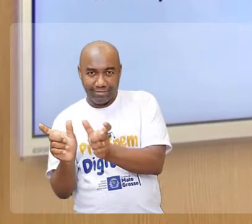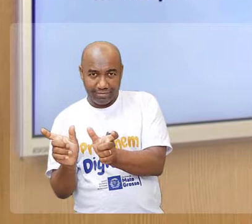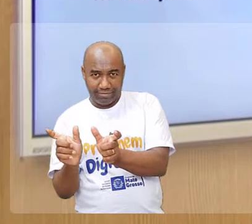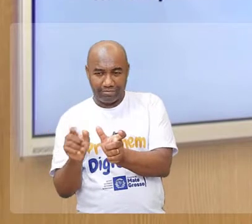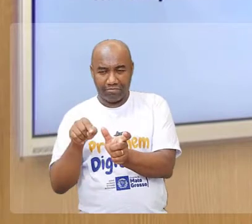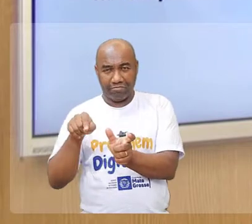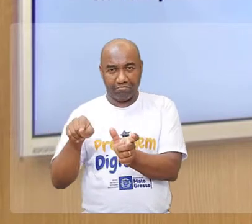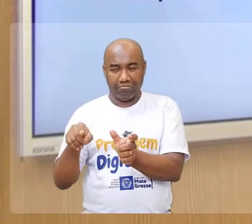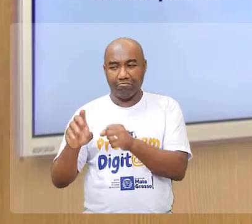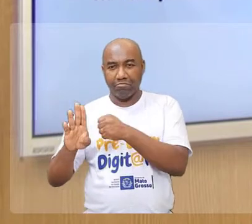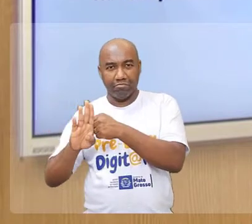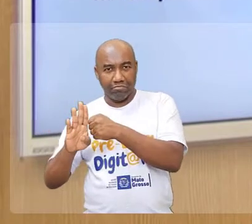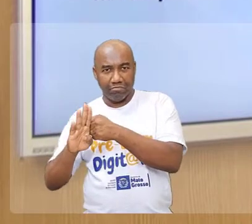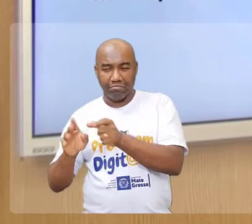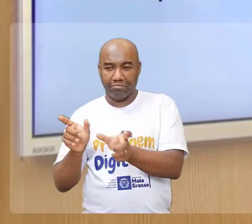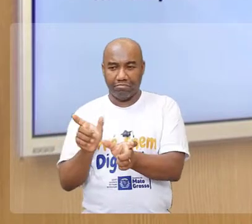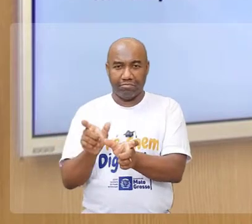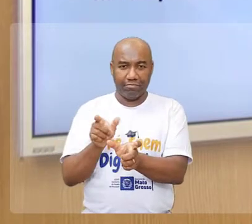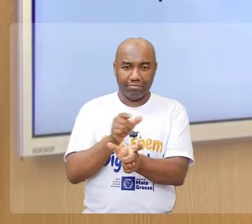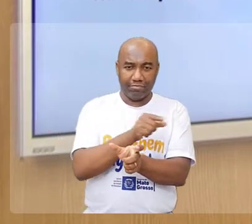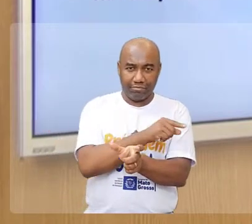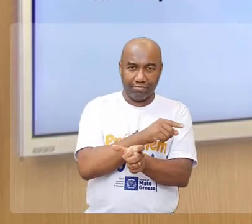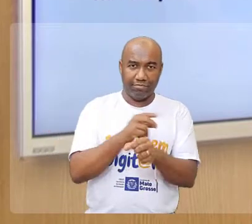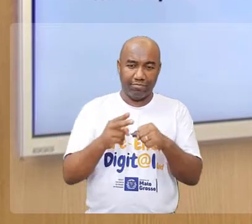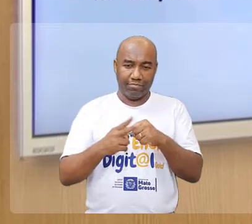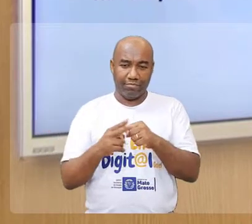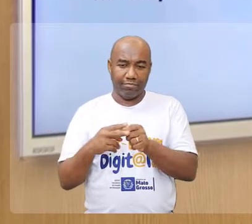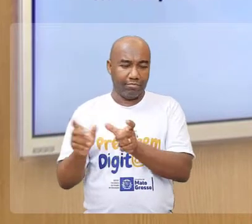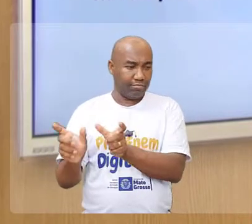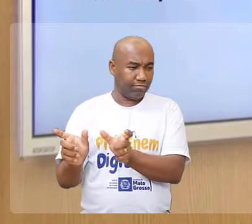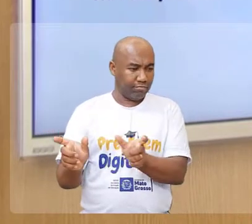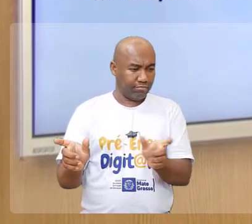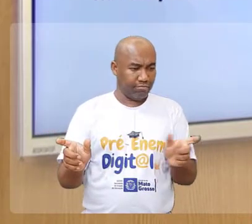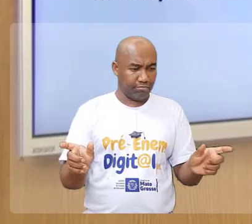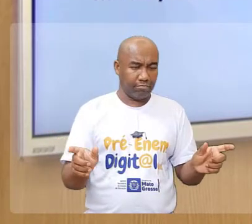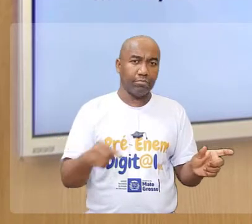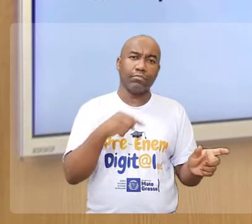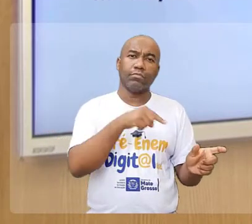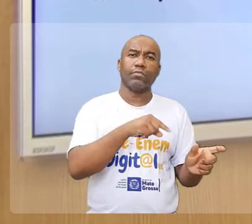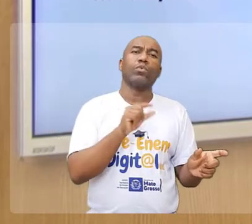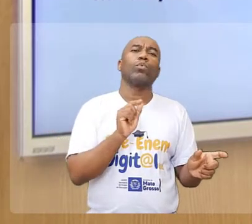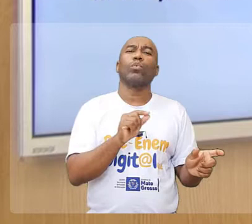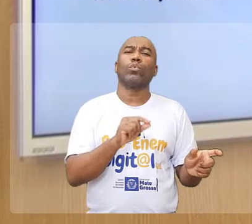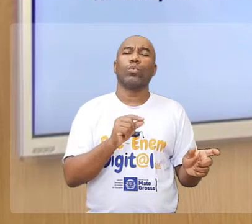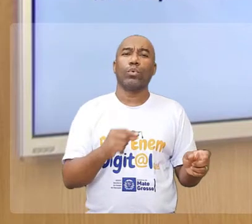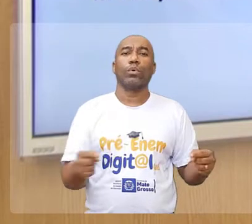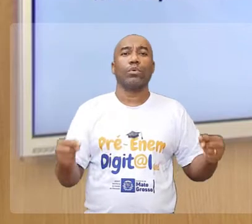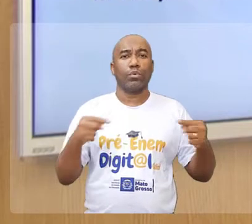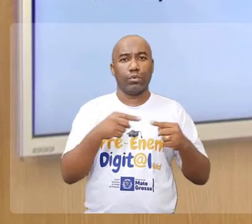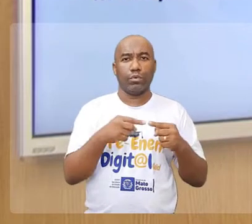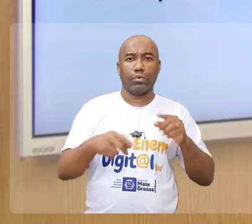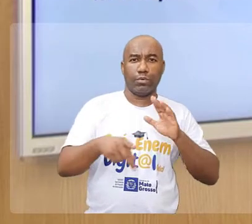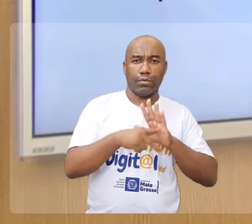próprios, aí eu preciso dar